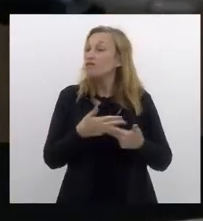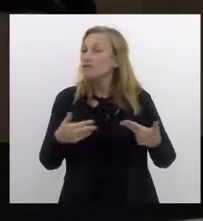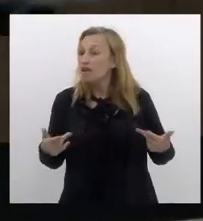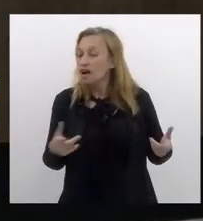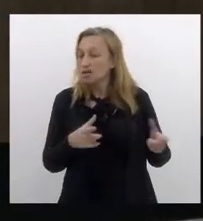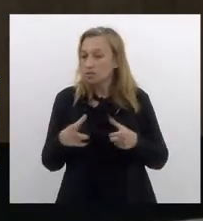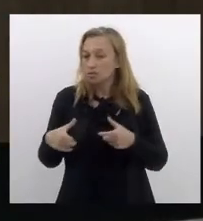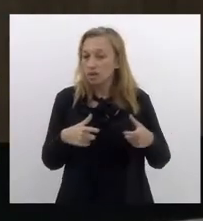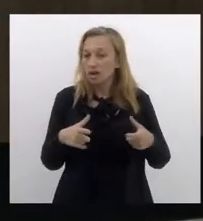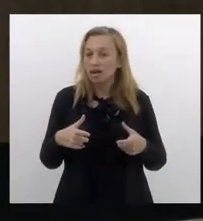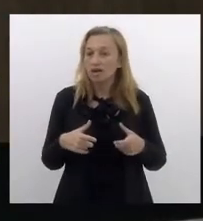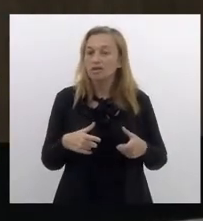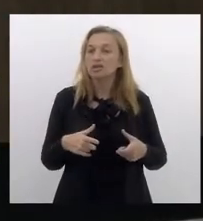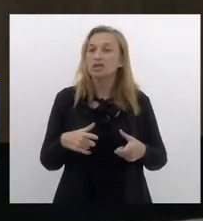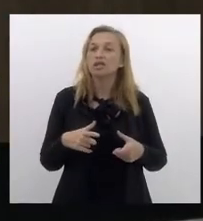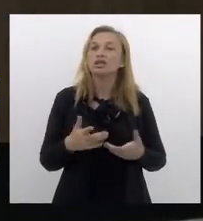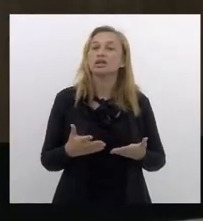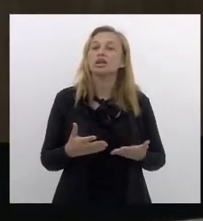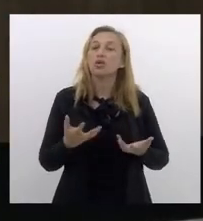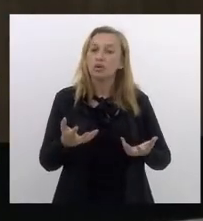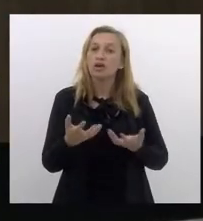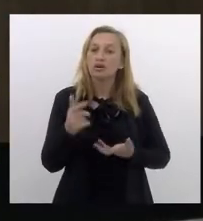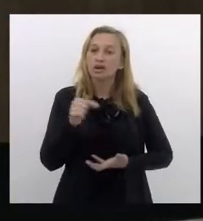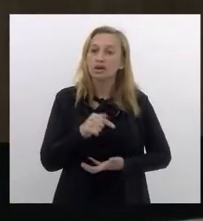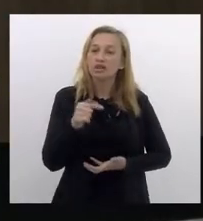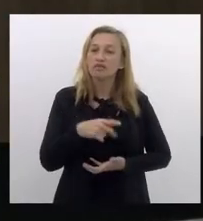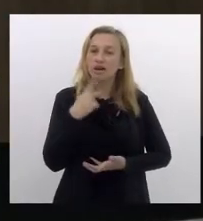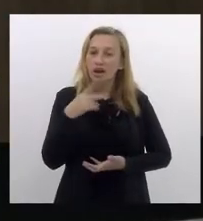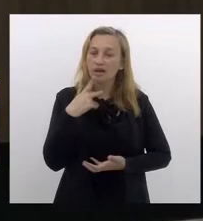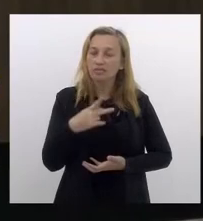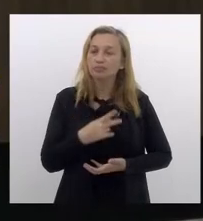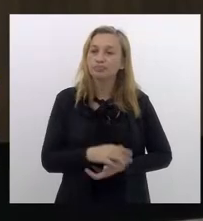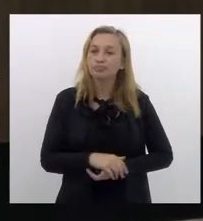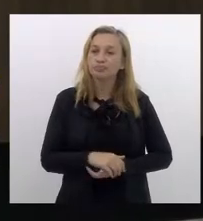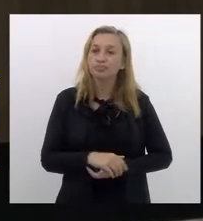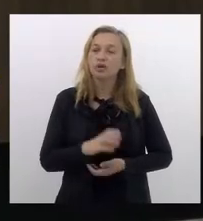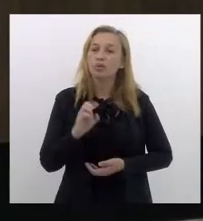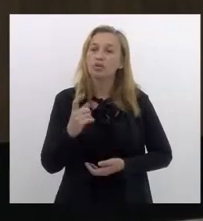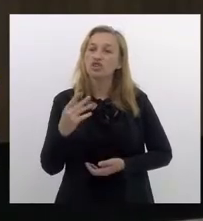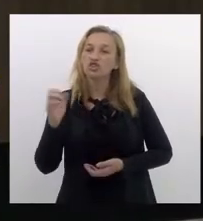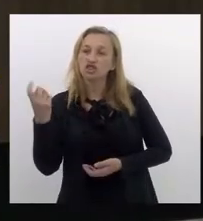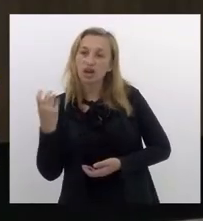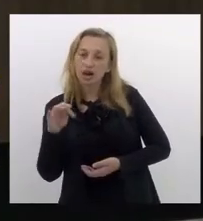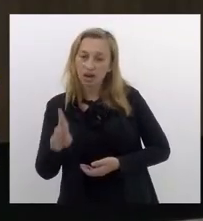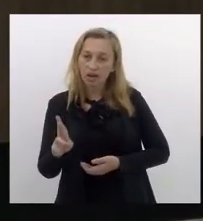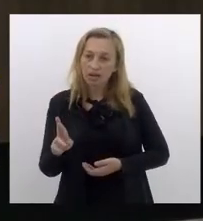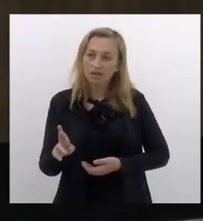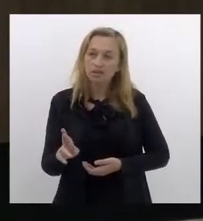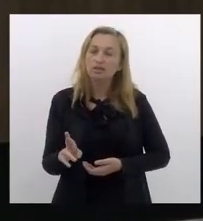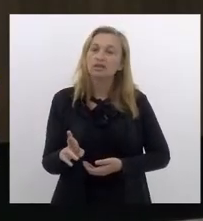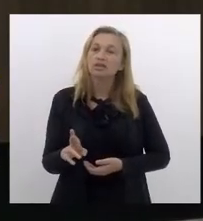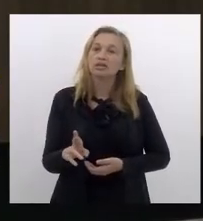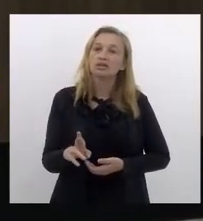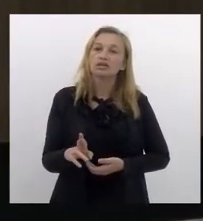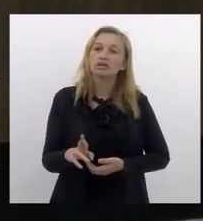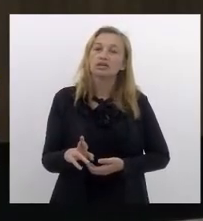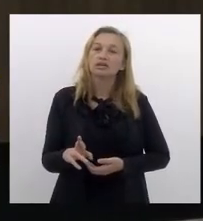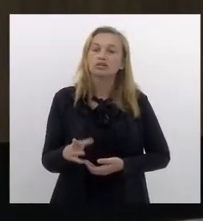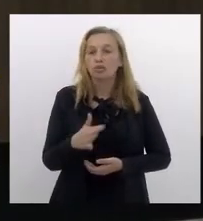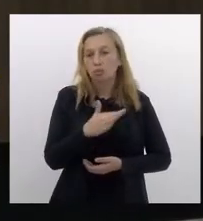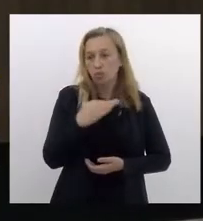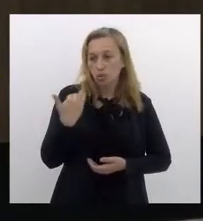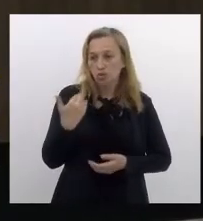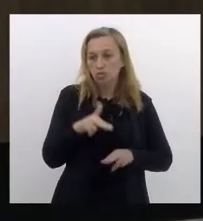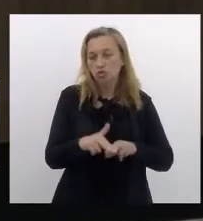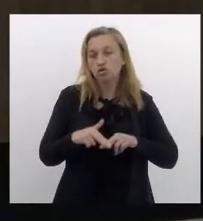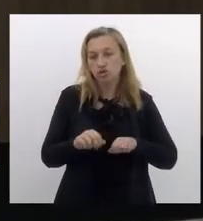Feliz, Almei Vale Feliz no Engenho do Mato. Então, quero aqui dizer que o Boechat, que foi colhido pela Covid, foi